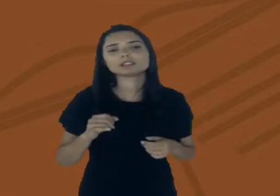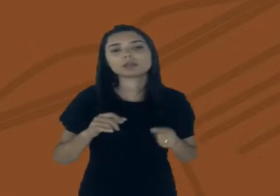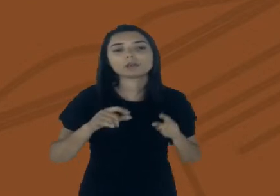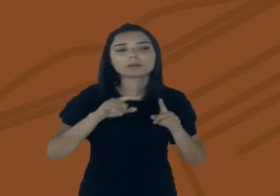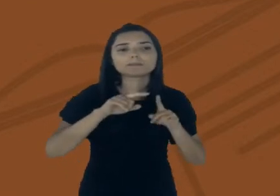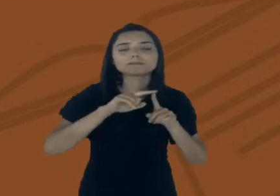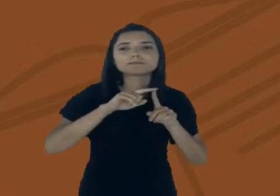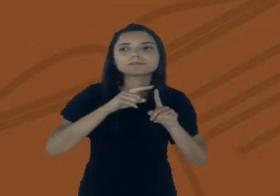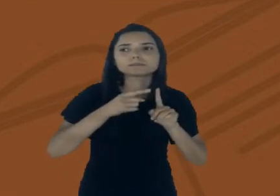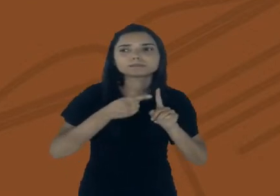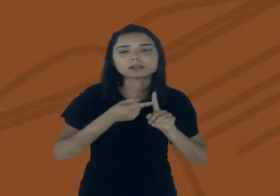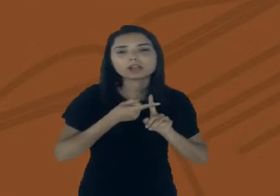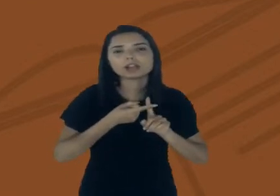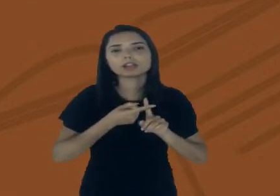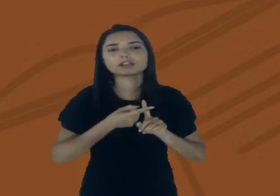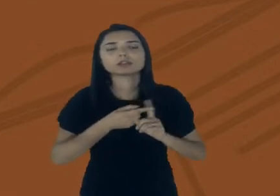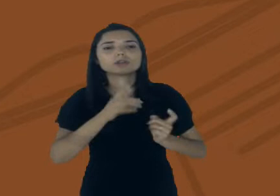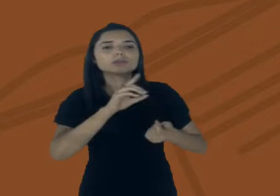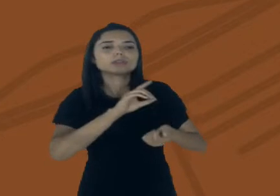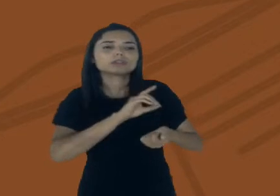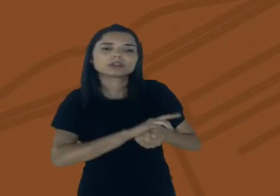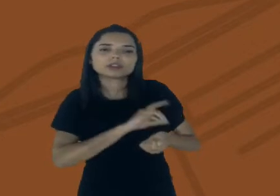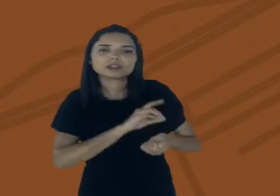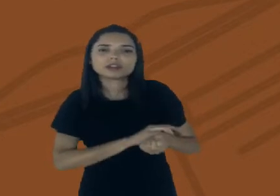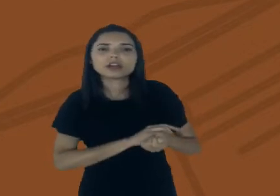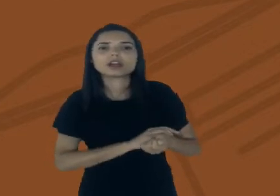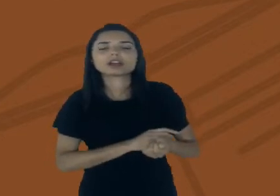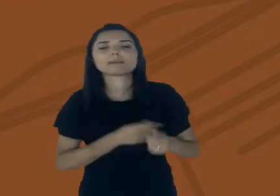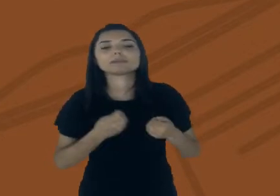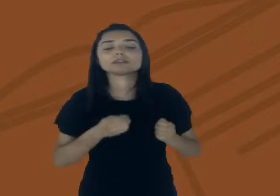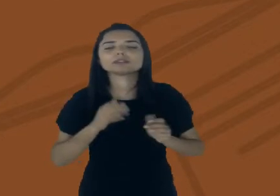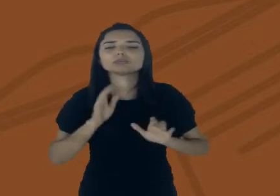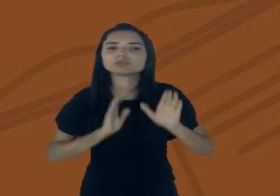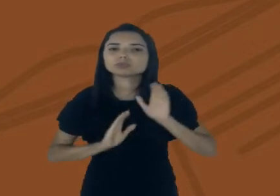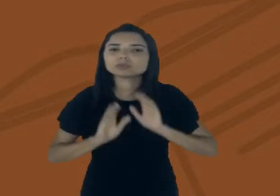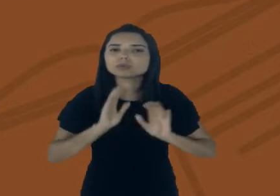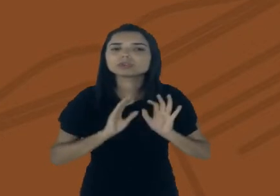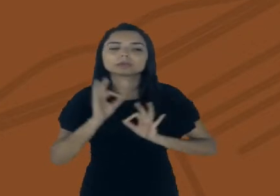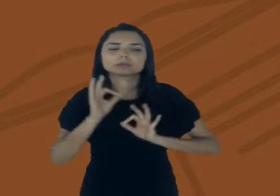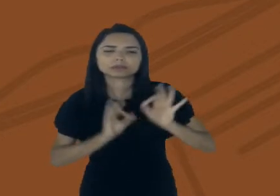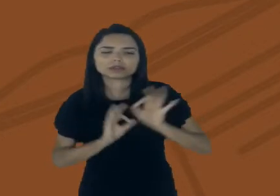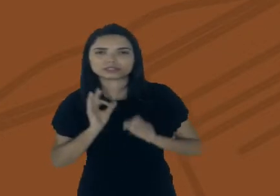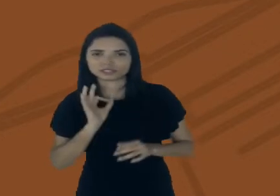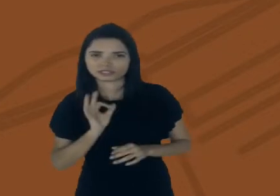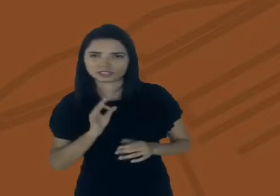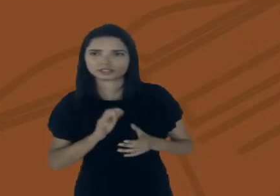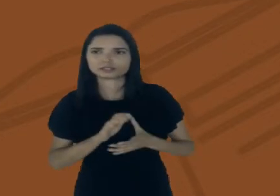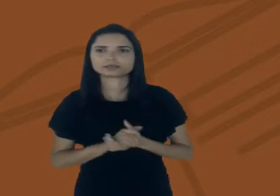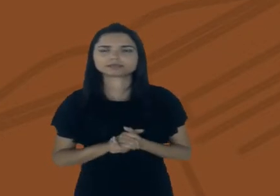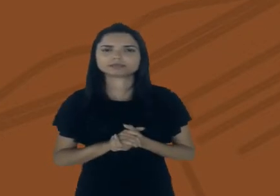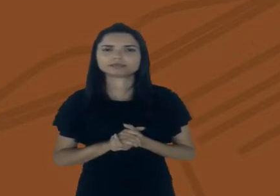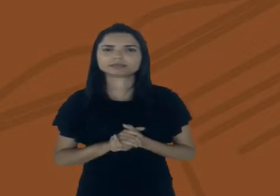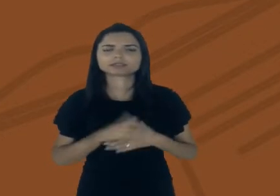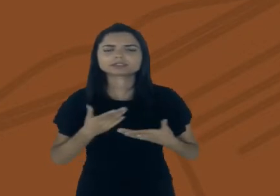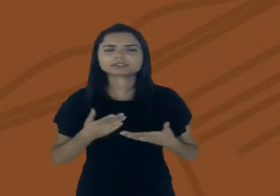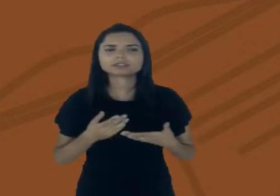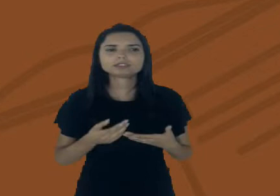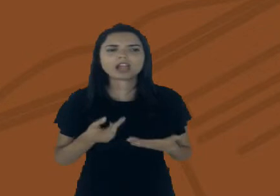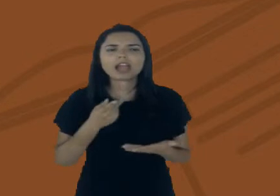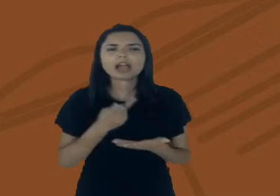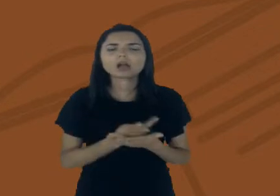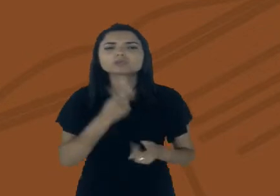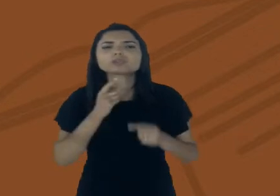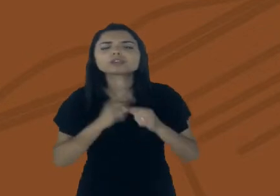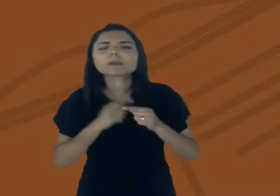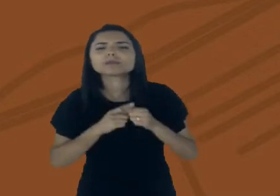nesse período, para ela já ir se tocando nesse ponto, tá certo? E o que ocasiona a